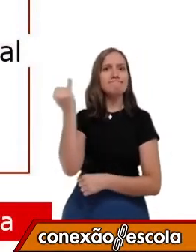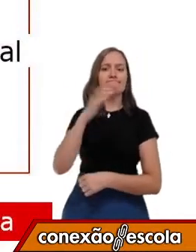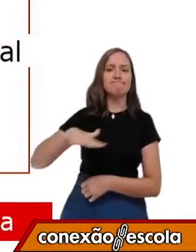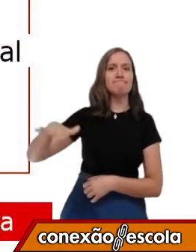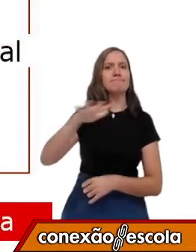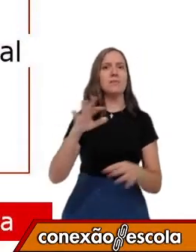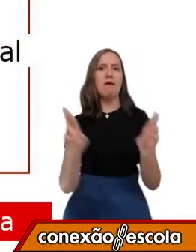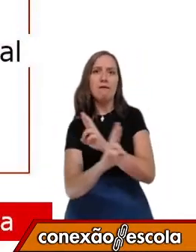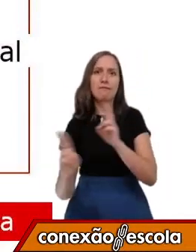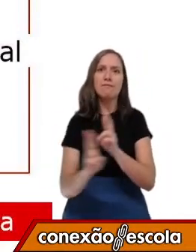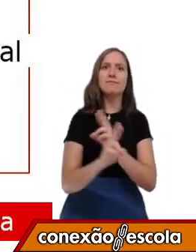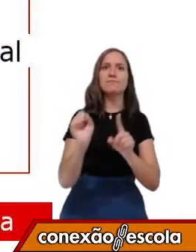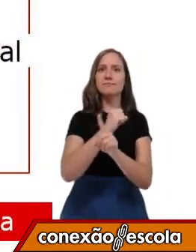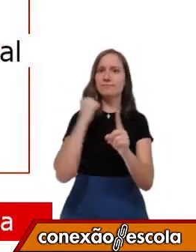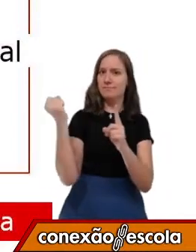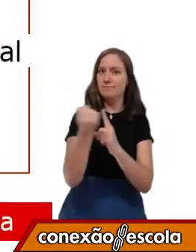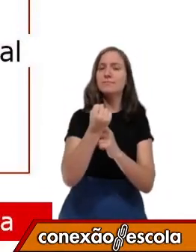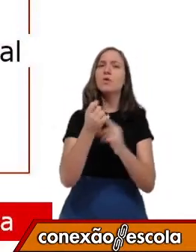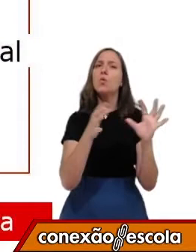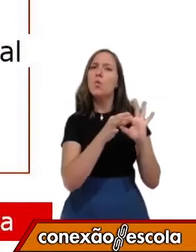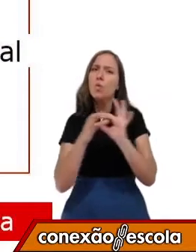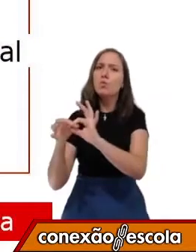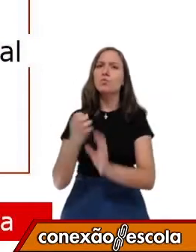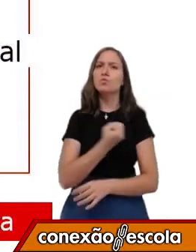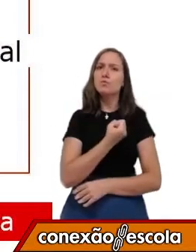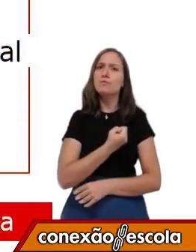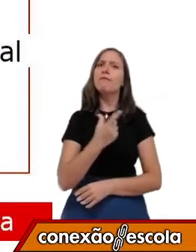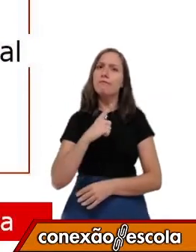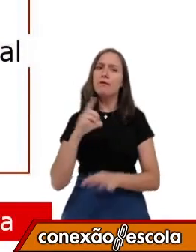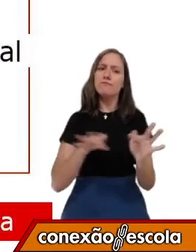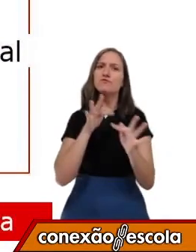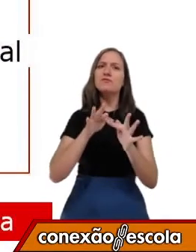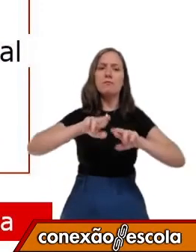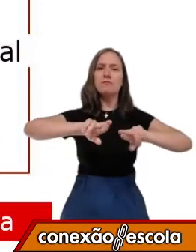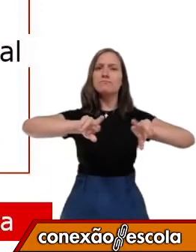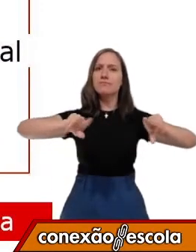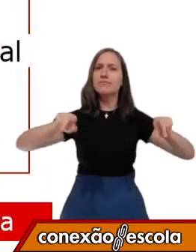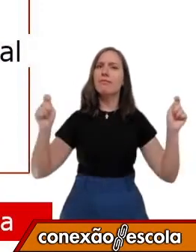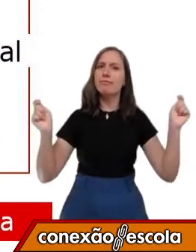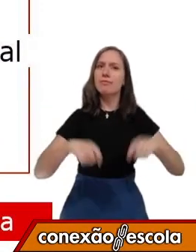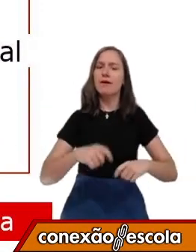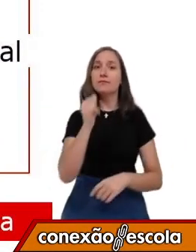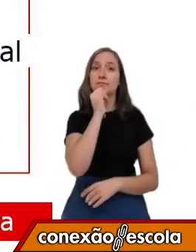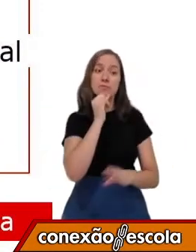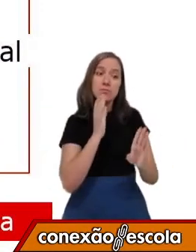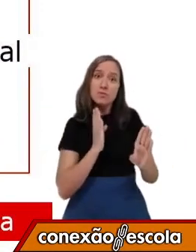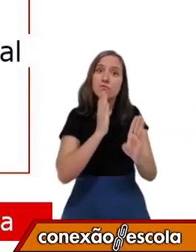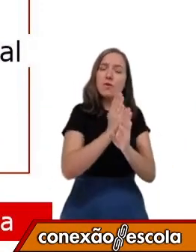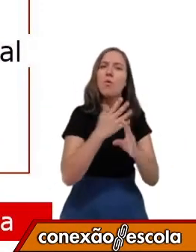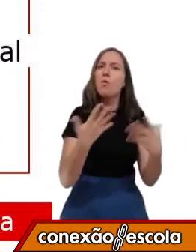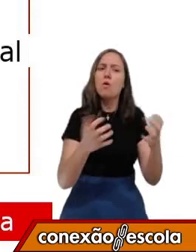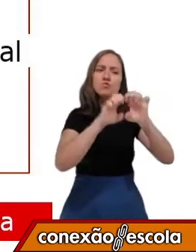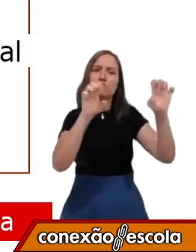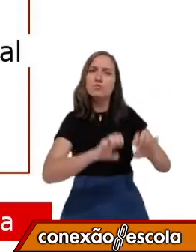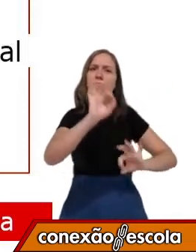numérico que vivenciamos, percebendo as diferentes funções que os números têm. Identificar a estrutura e a